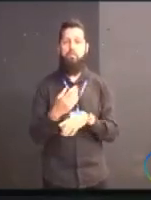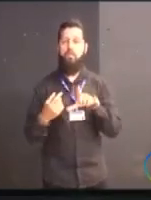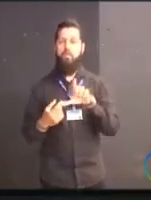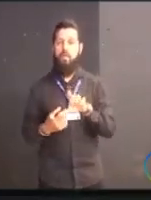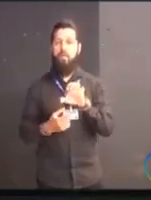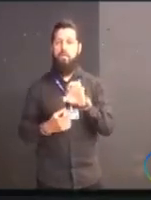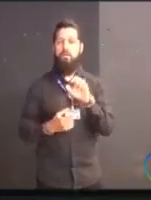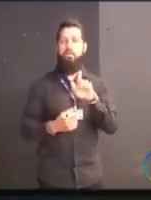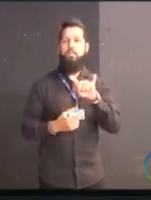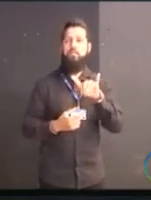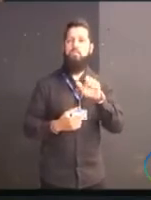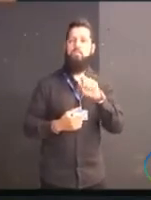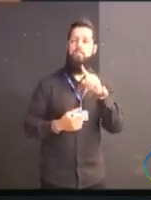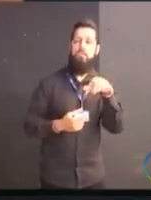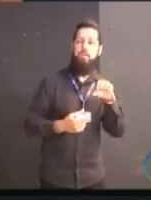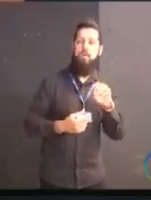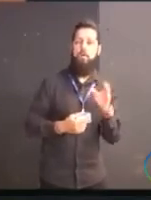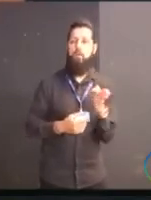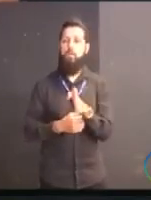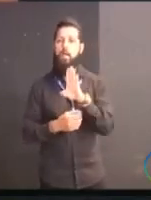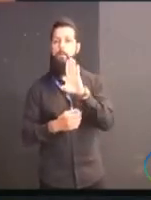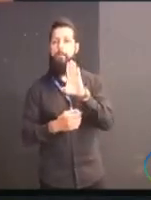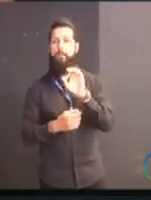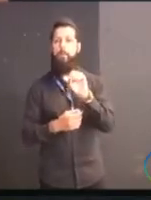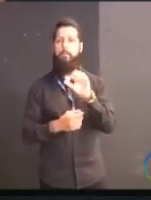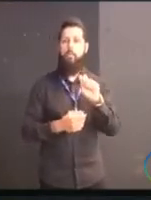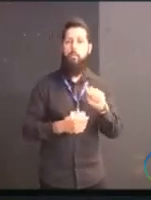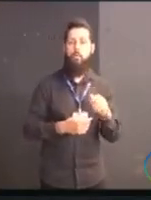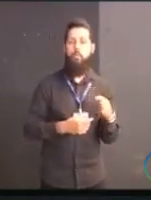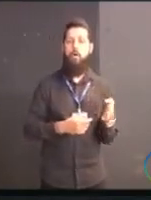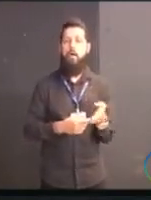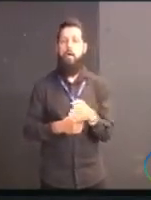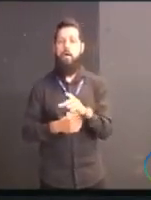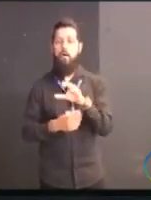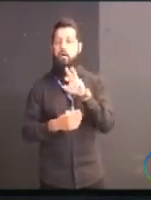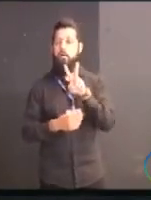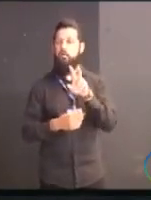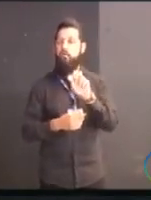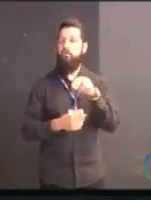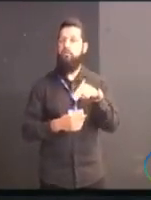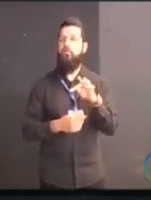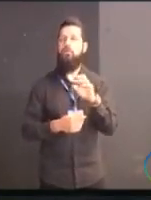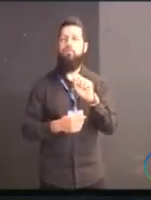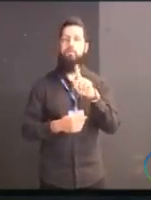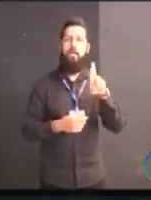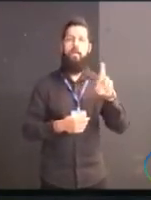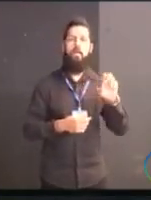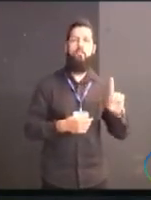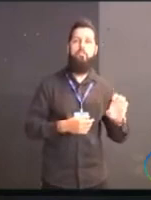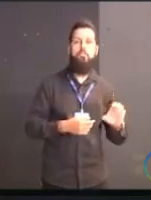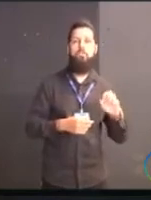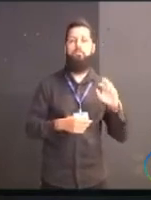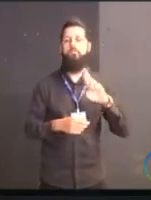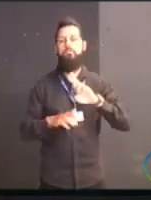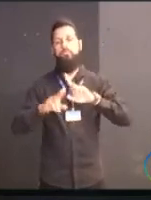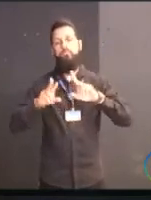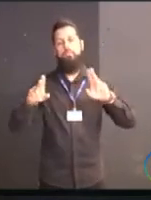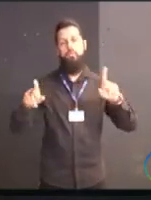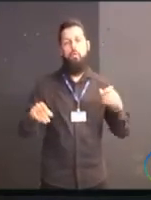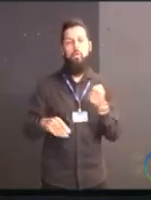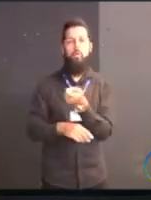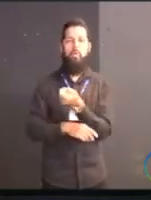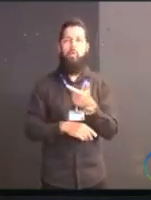Polidoro, fundador do racionalismo cristão brasileiro. Outros diziam que era o próprio Herculano Pires,